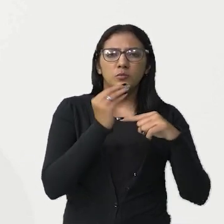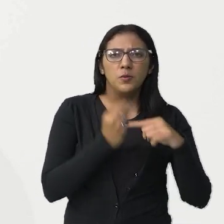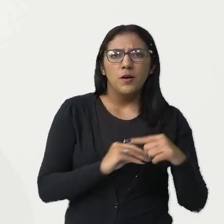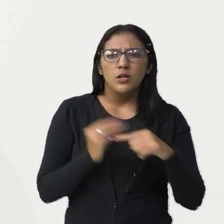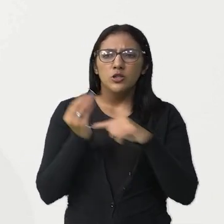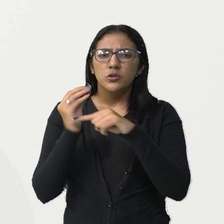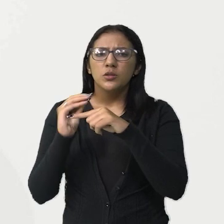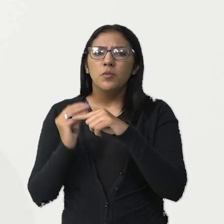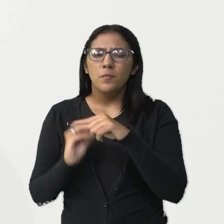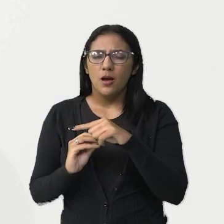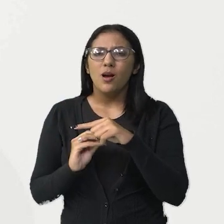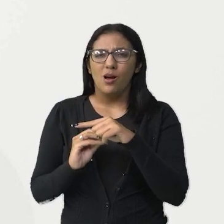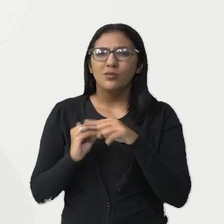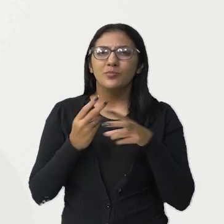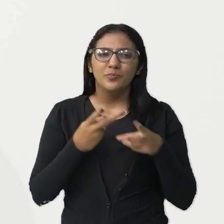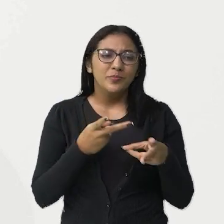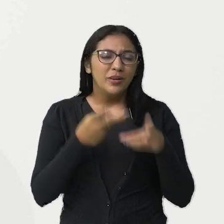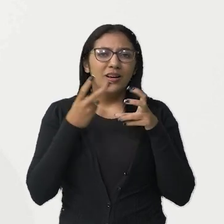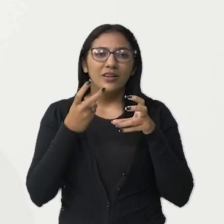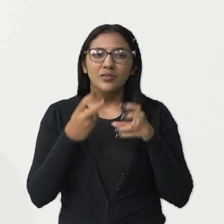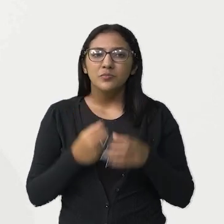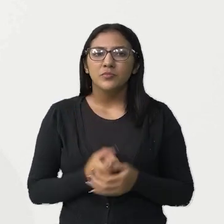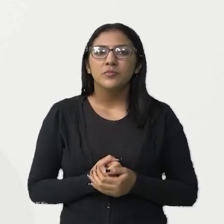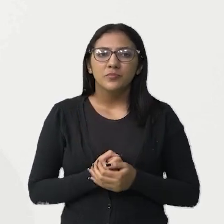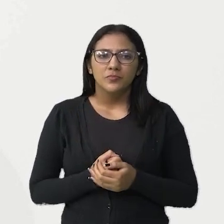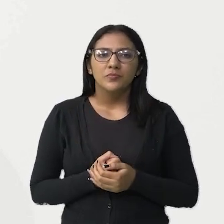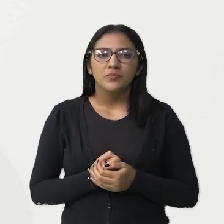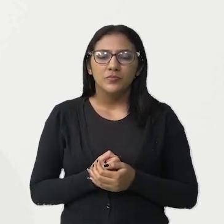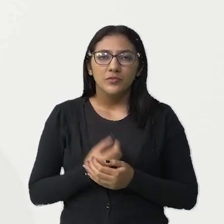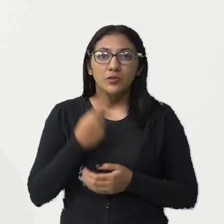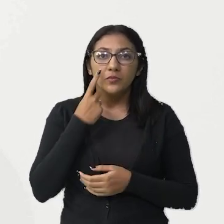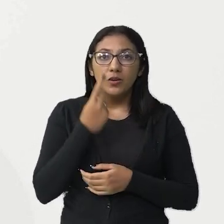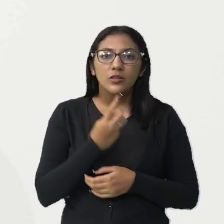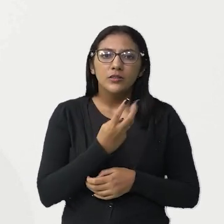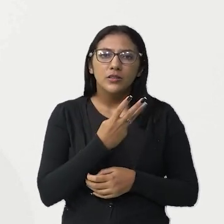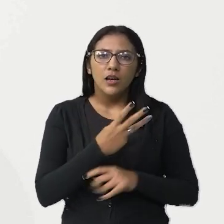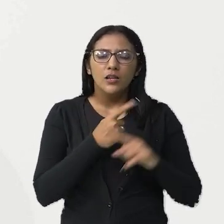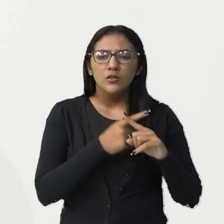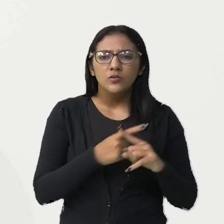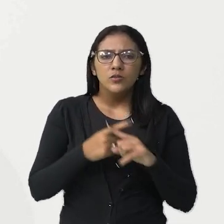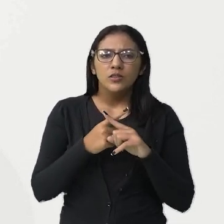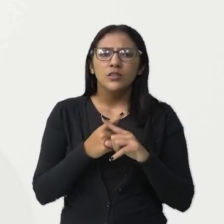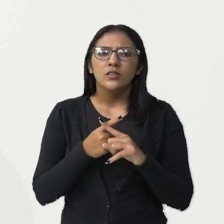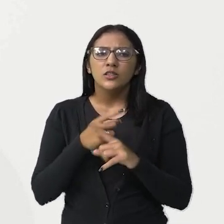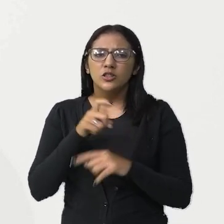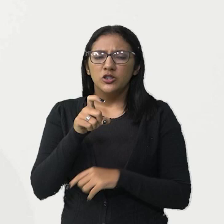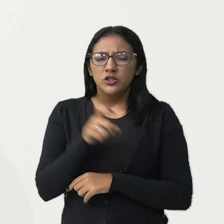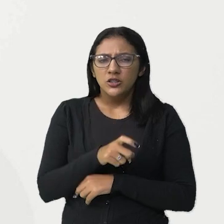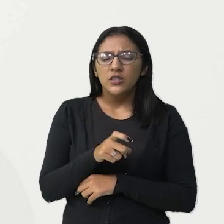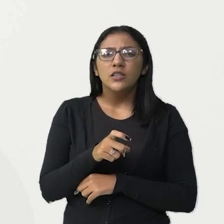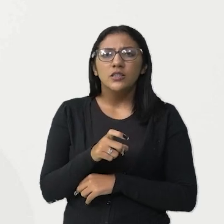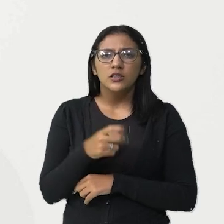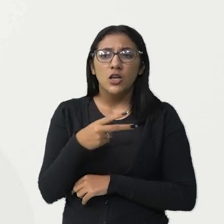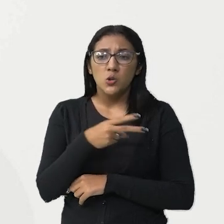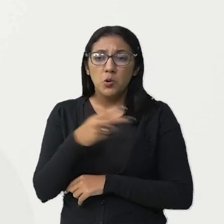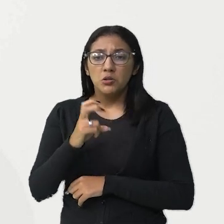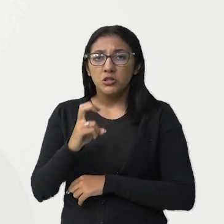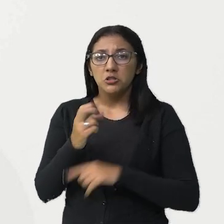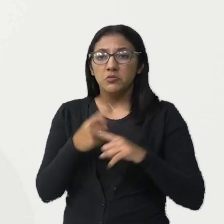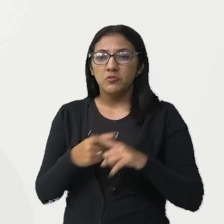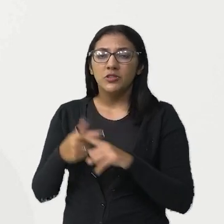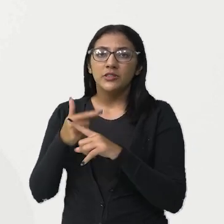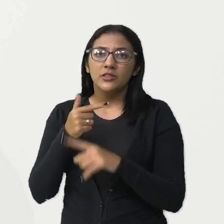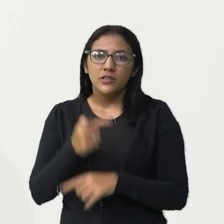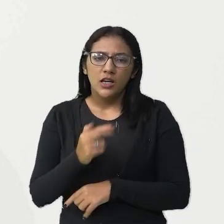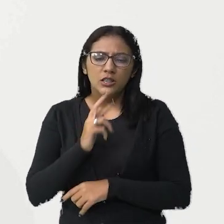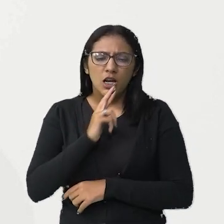equação. Então você viu, né? 3 multiplica com x, que é igual a 5 multiplicado com 7. 5